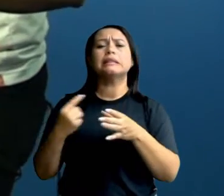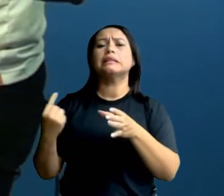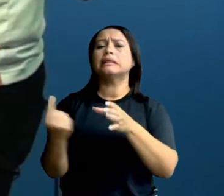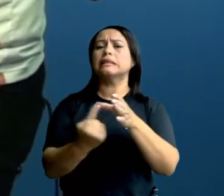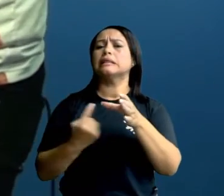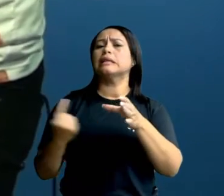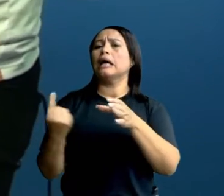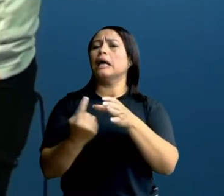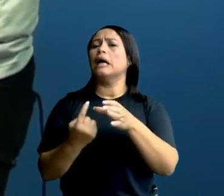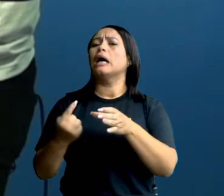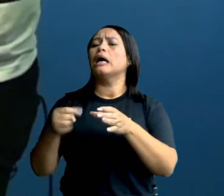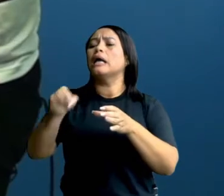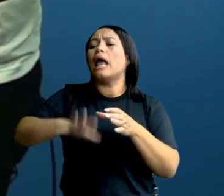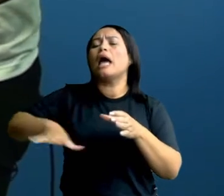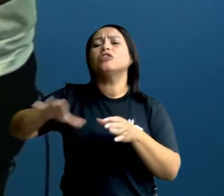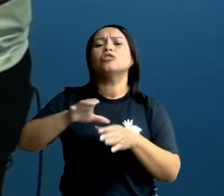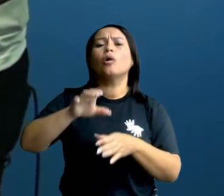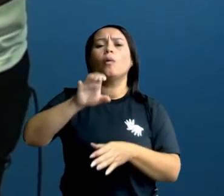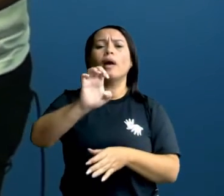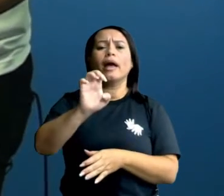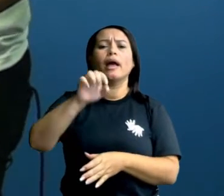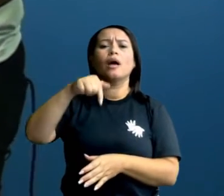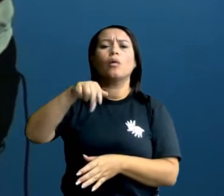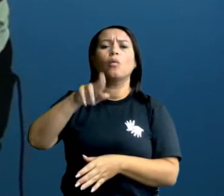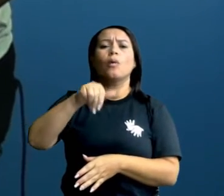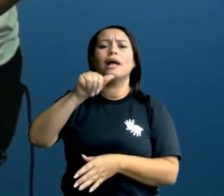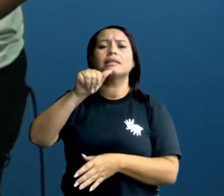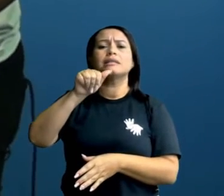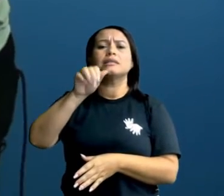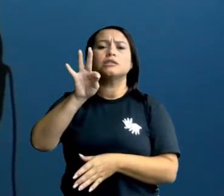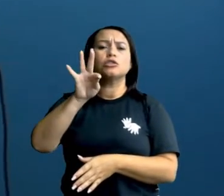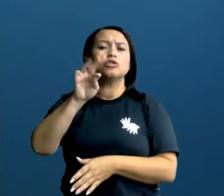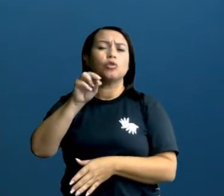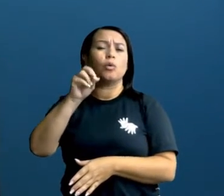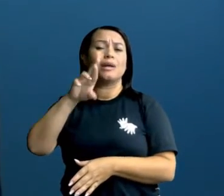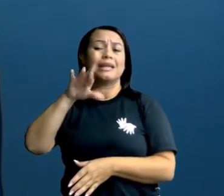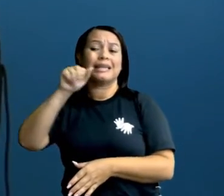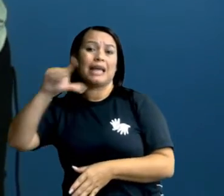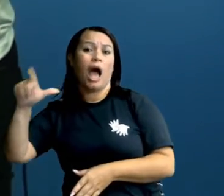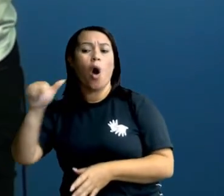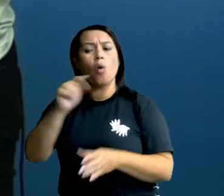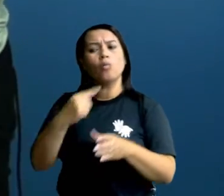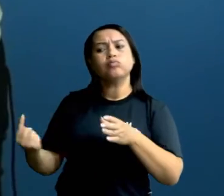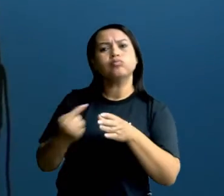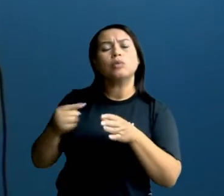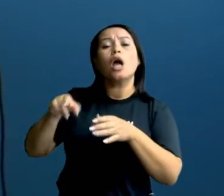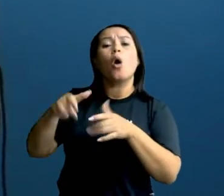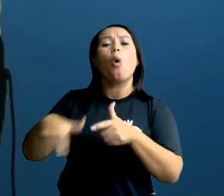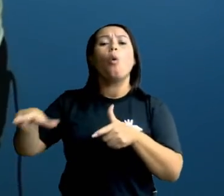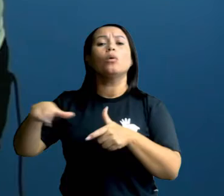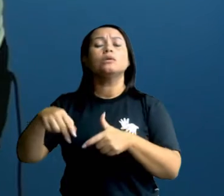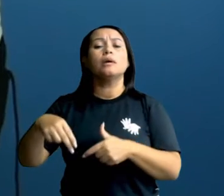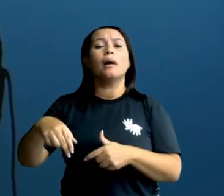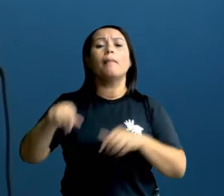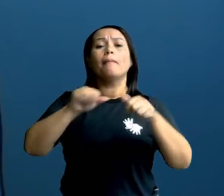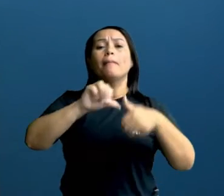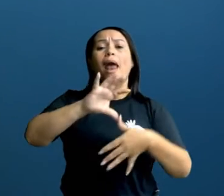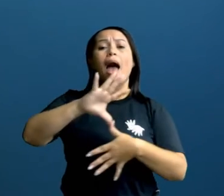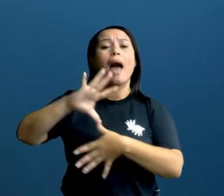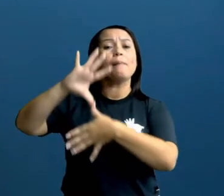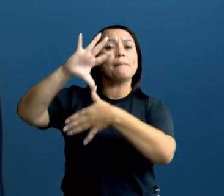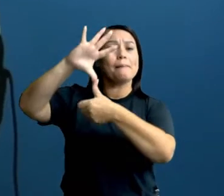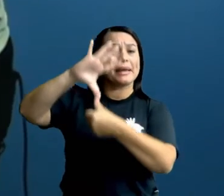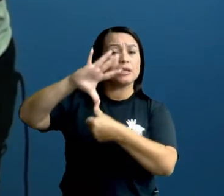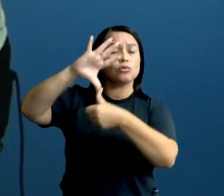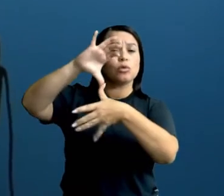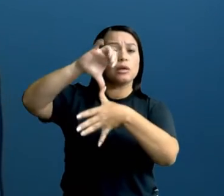região equatorial e se deslocam nesse sentido para a América do Norte e a América Central. Então, toda essa faixa aqui,